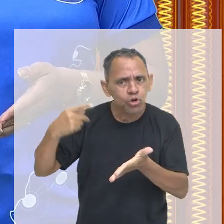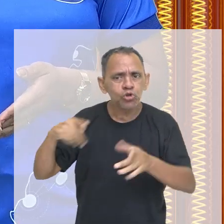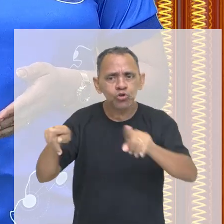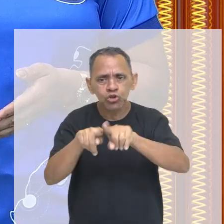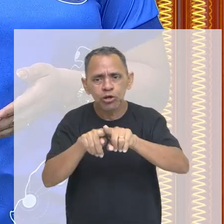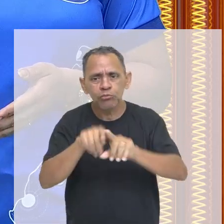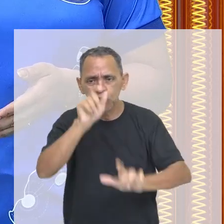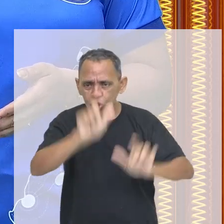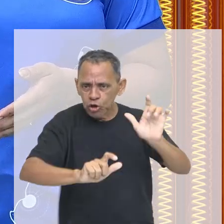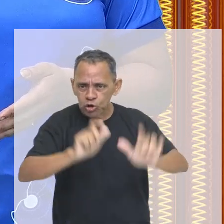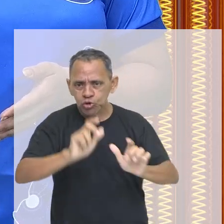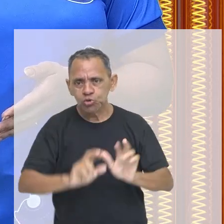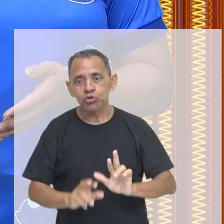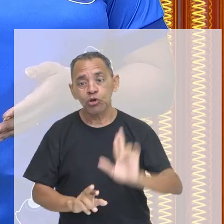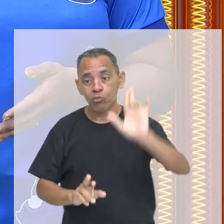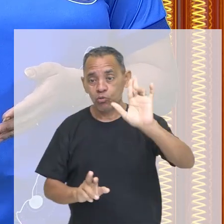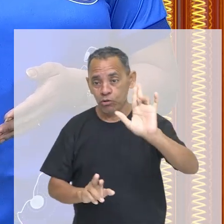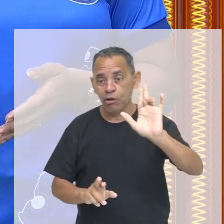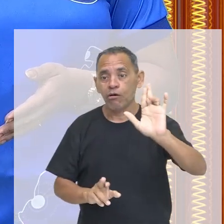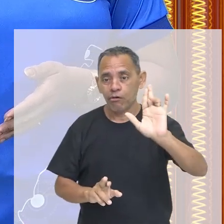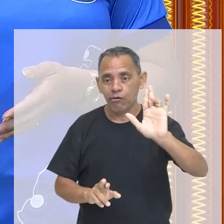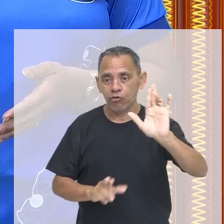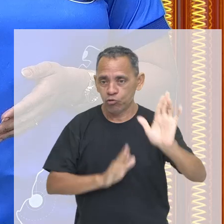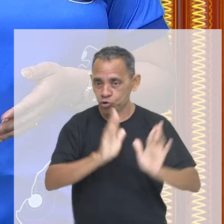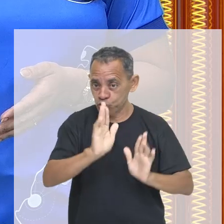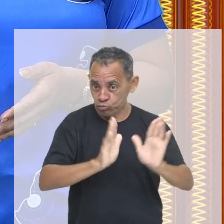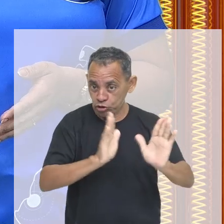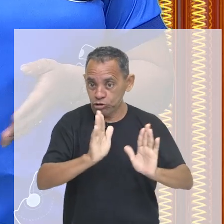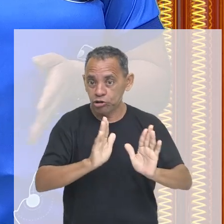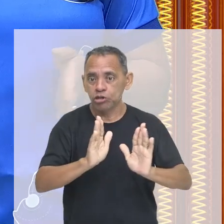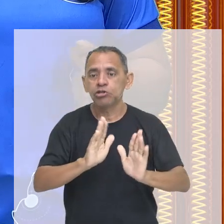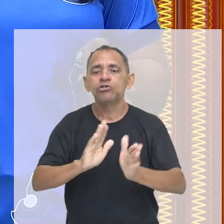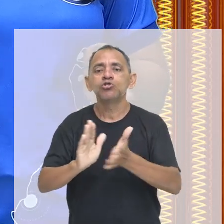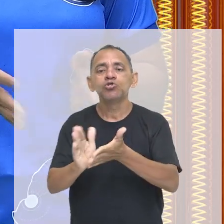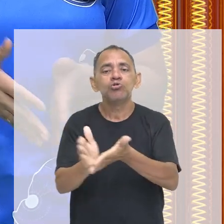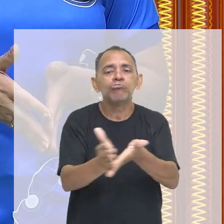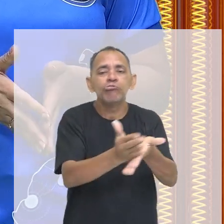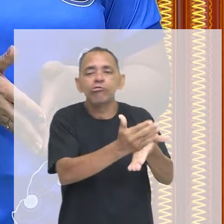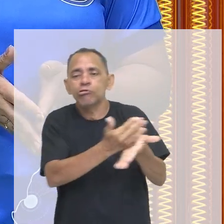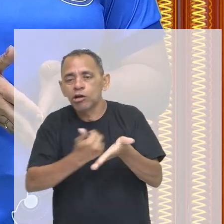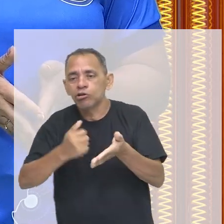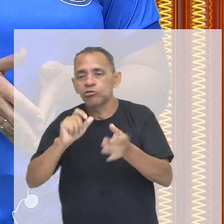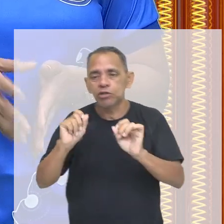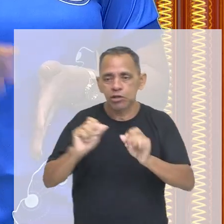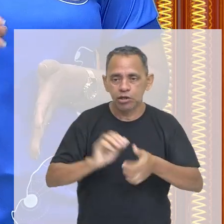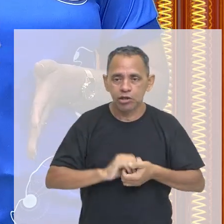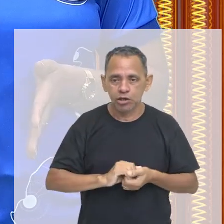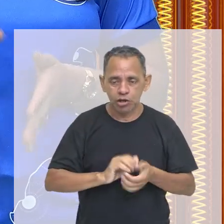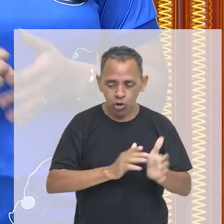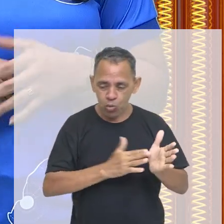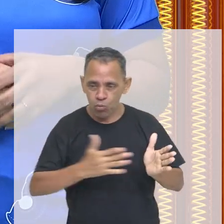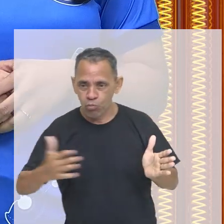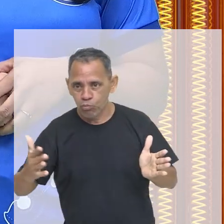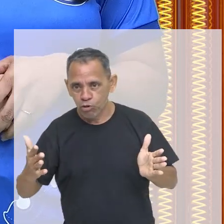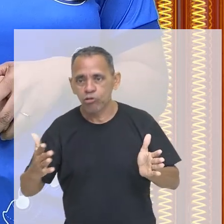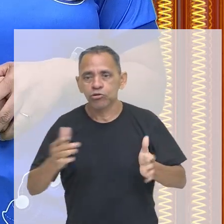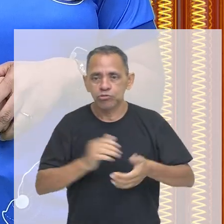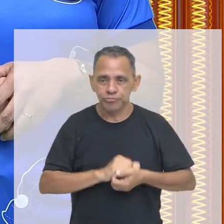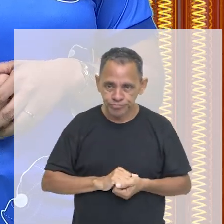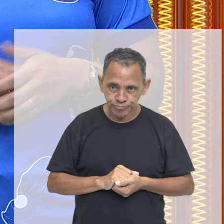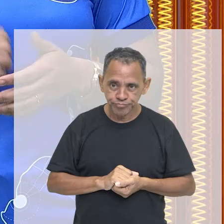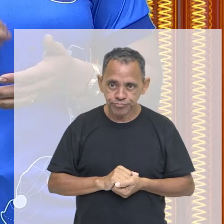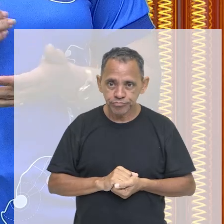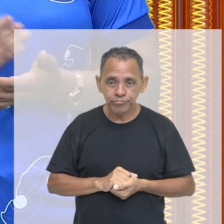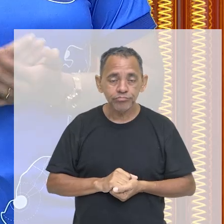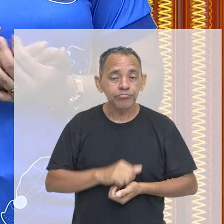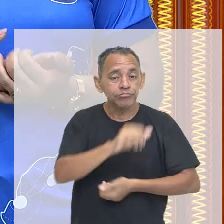regime político, no caso aí da ditadura militar, eles seriam retirados dos seus mandatos, certo? O